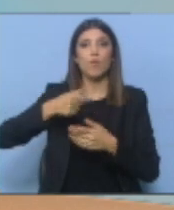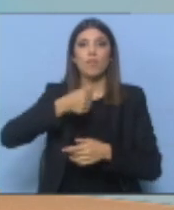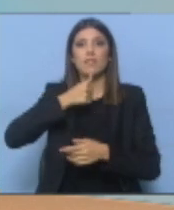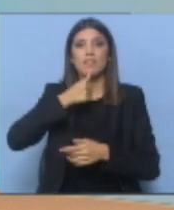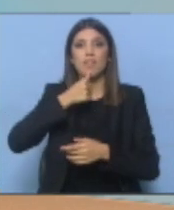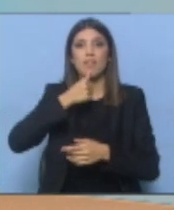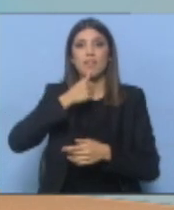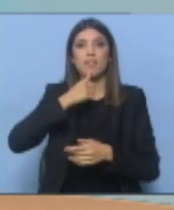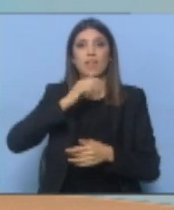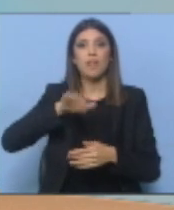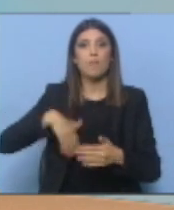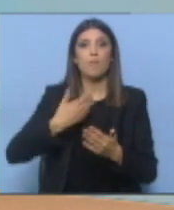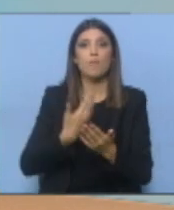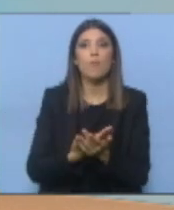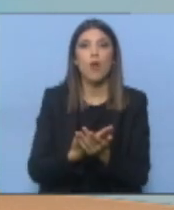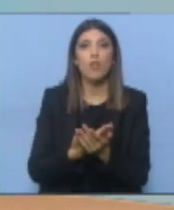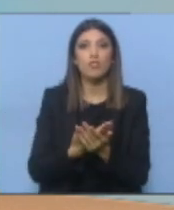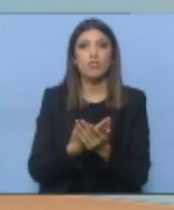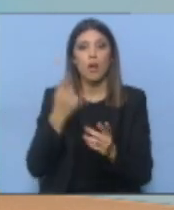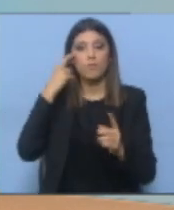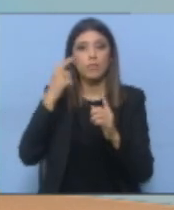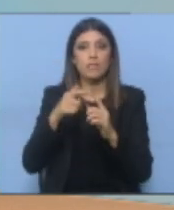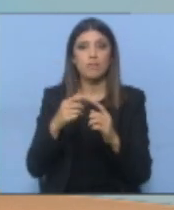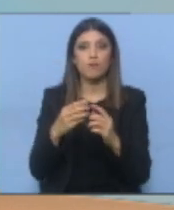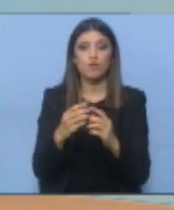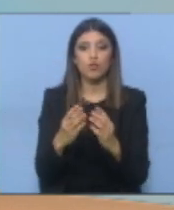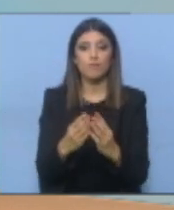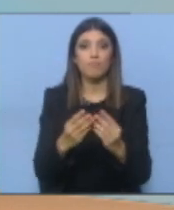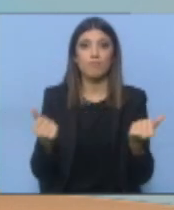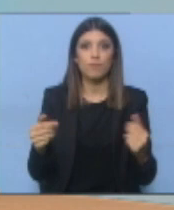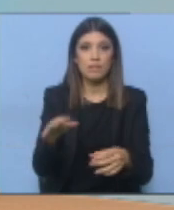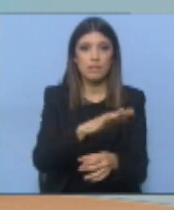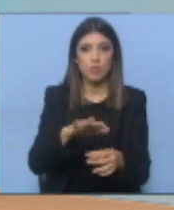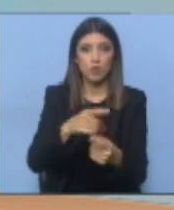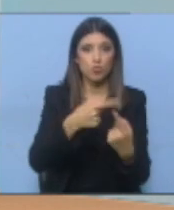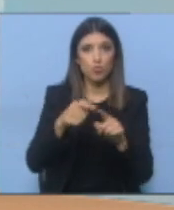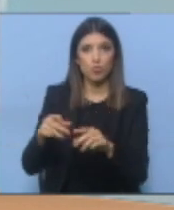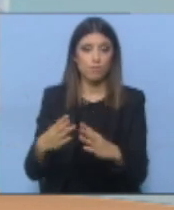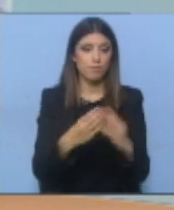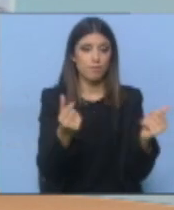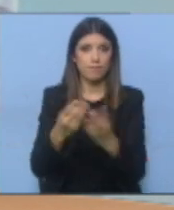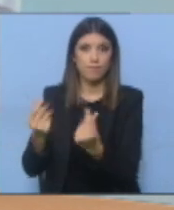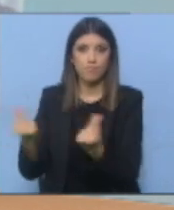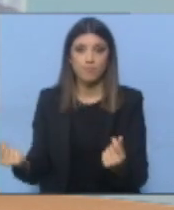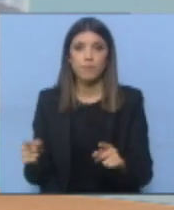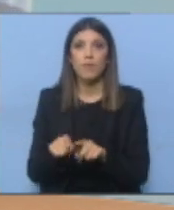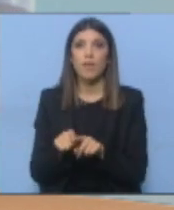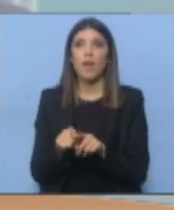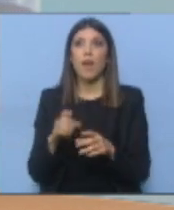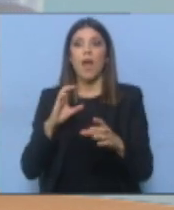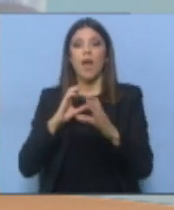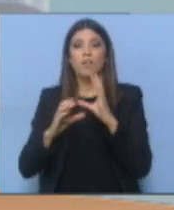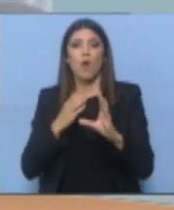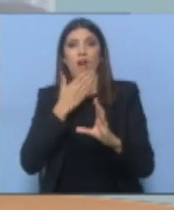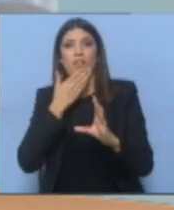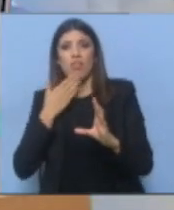realmente levem resposta a estas situações? Esta comunicação existe, é